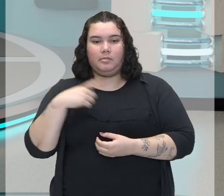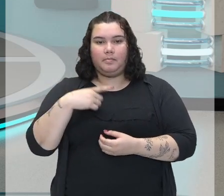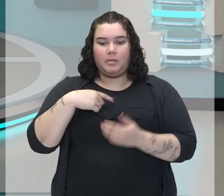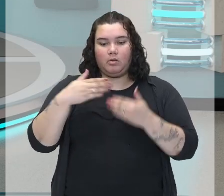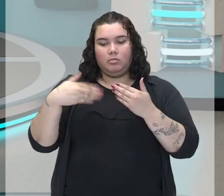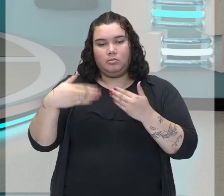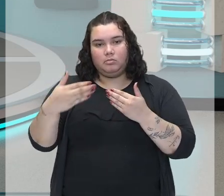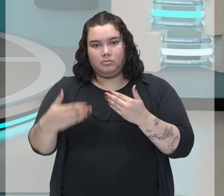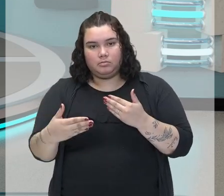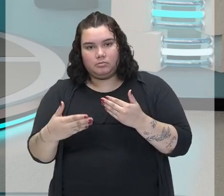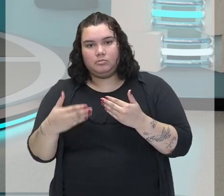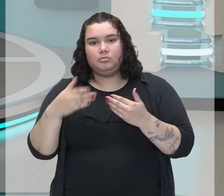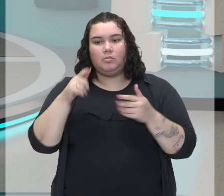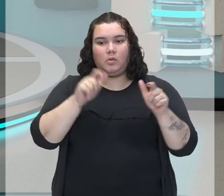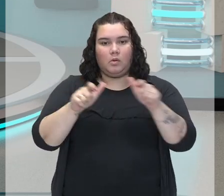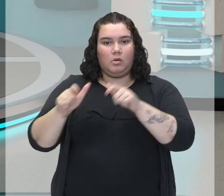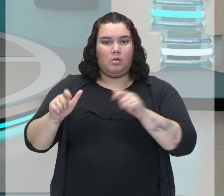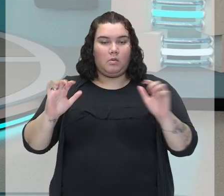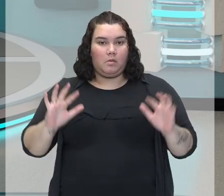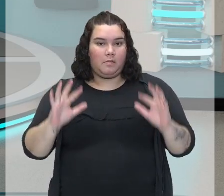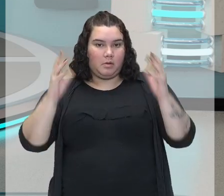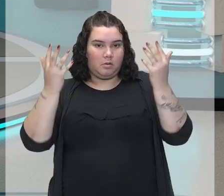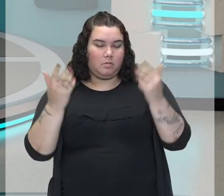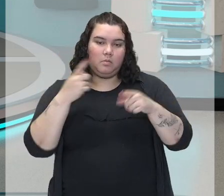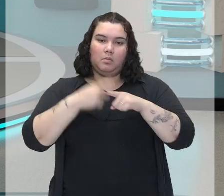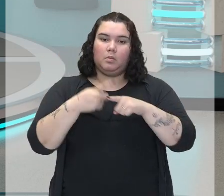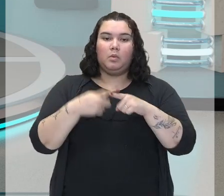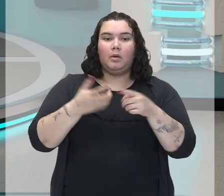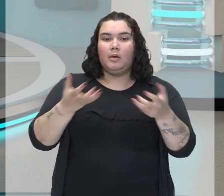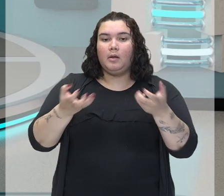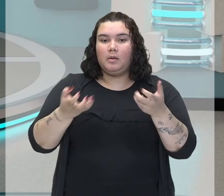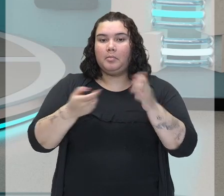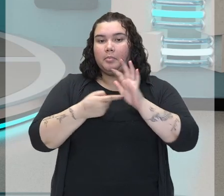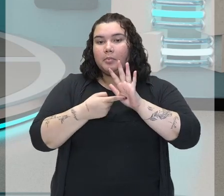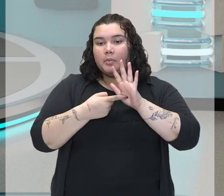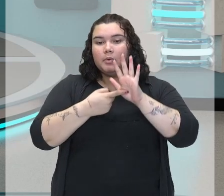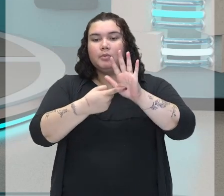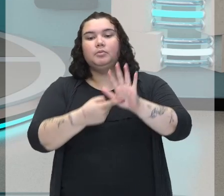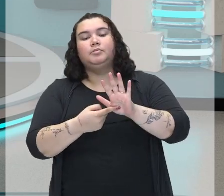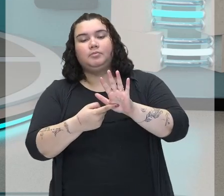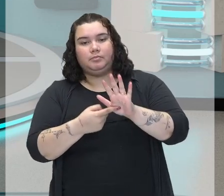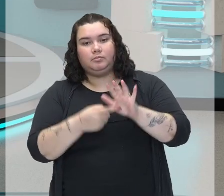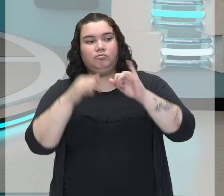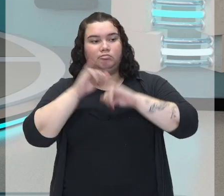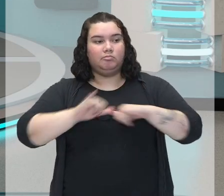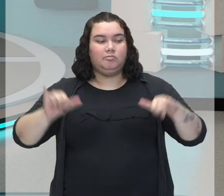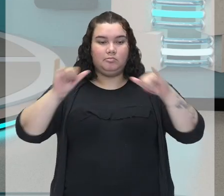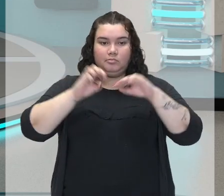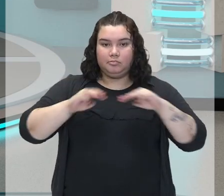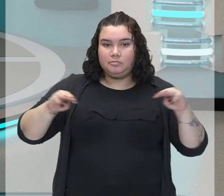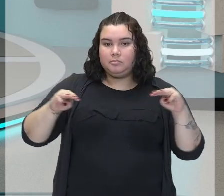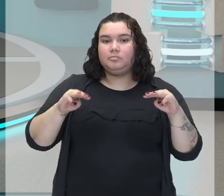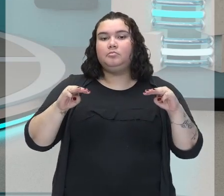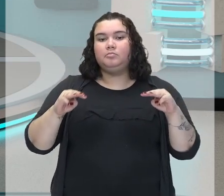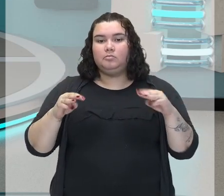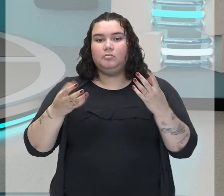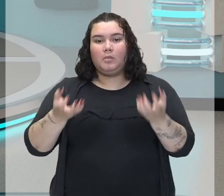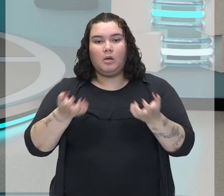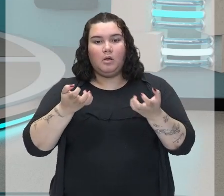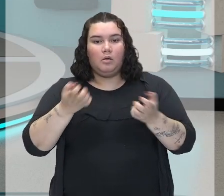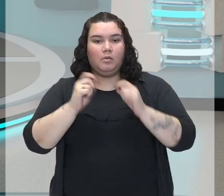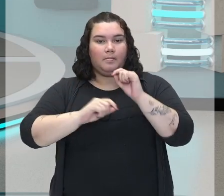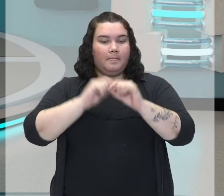próximos a sediarem os eventos, porque eles querem mostrar, né, questão de propaganda, eles querem que